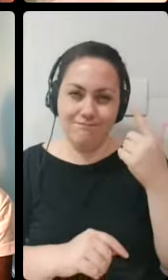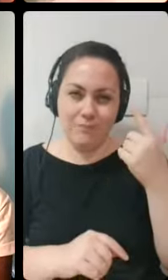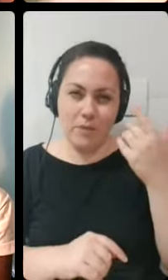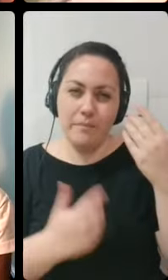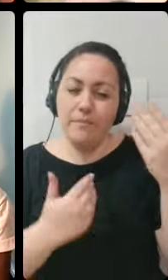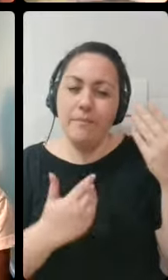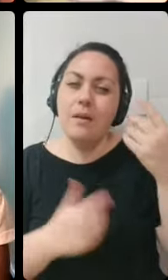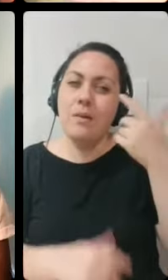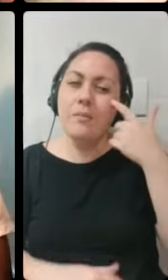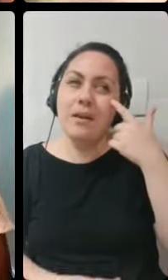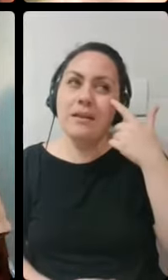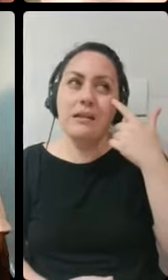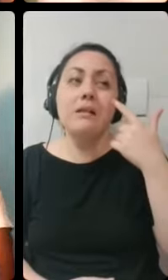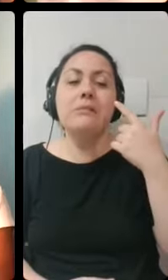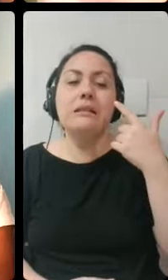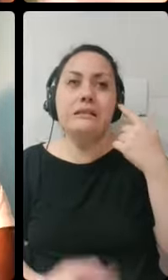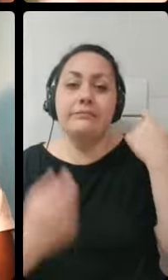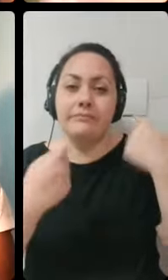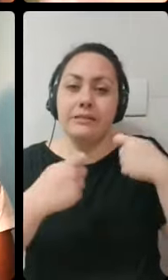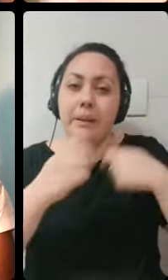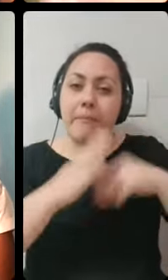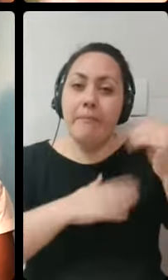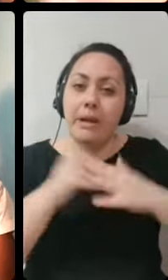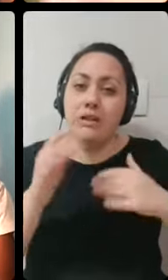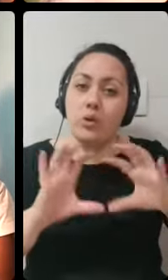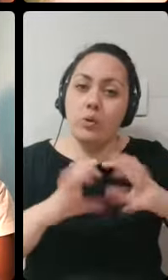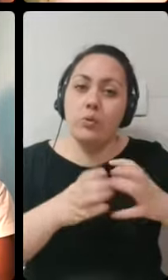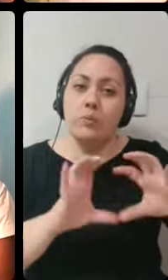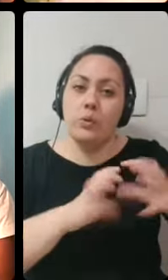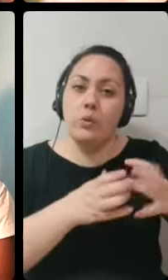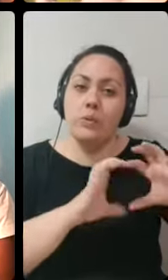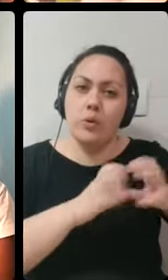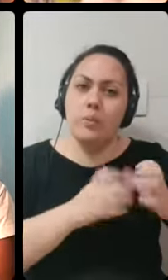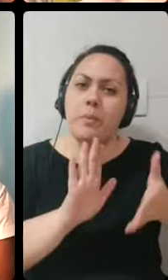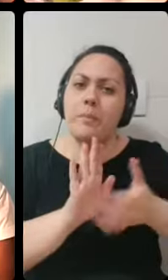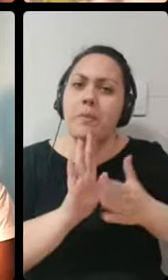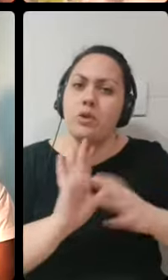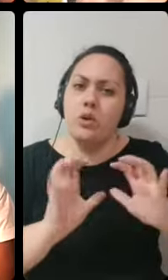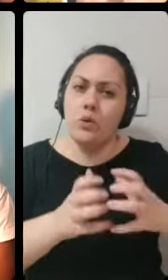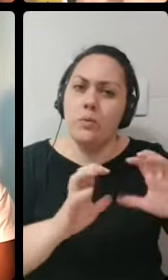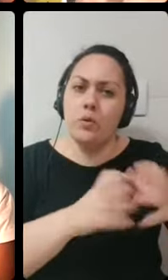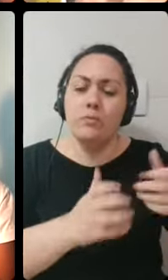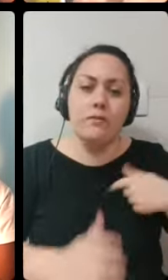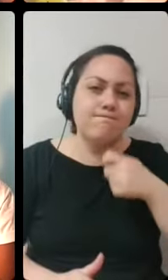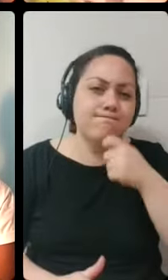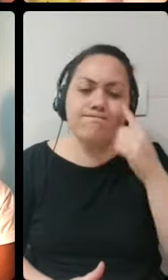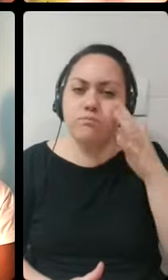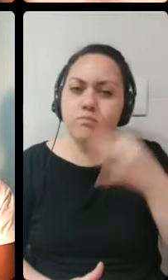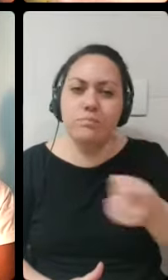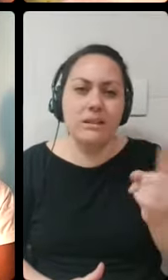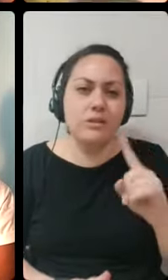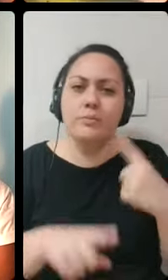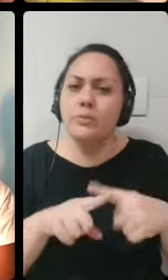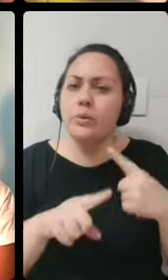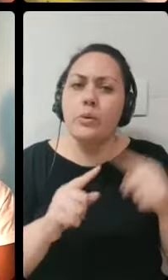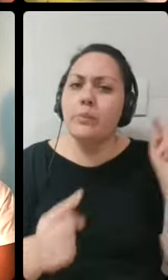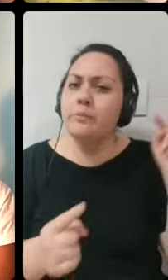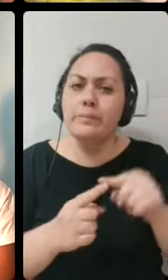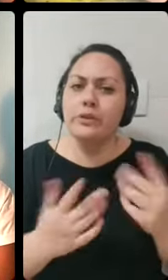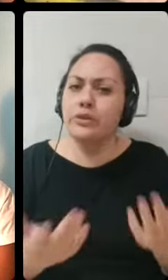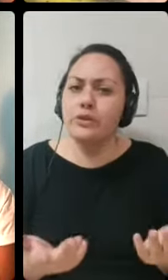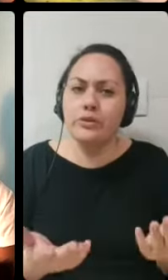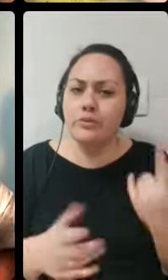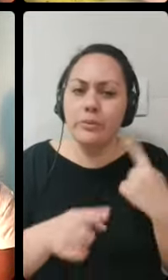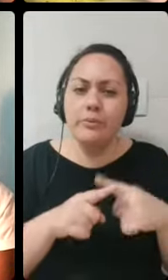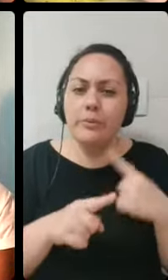em grupos, tipo, bastante proposta de atividades em grupos. E eu não entendia muito bem o porquê disso, se eu, na minha cabeça, eu estava